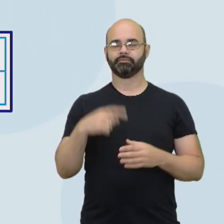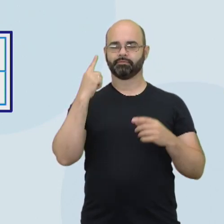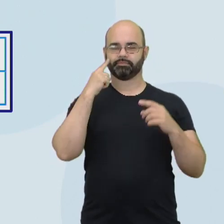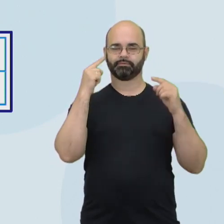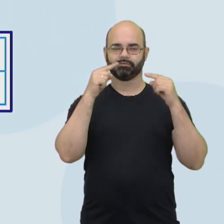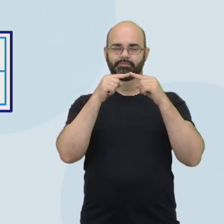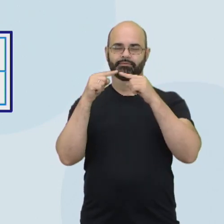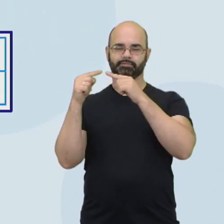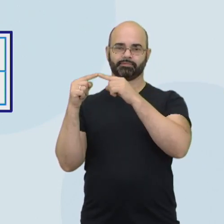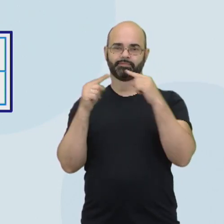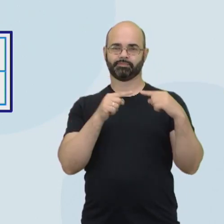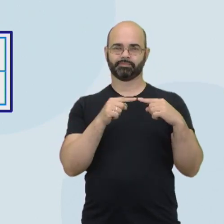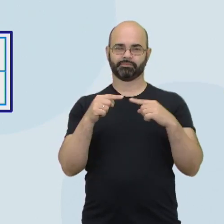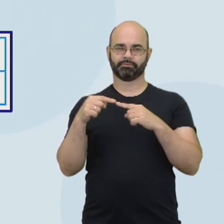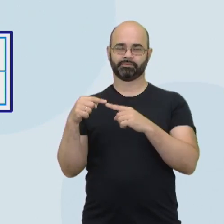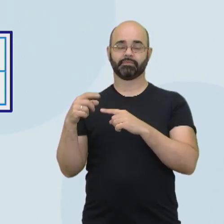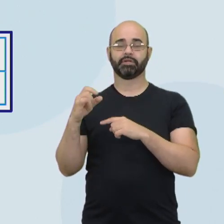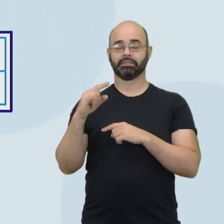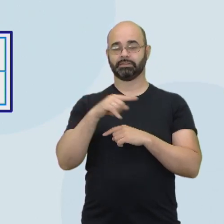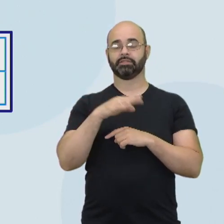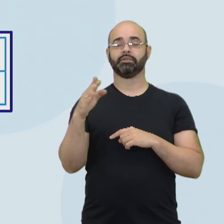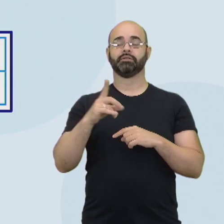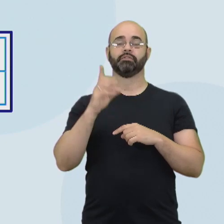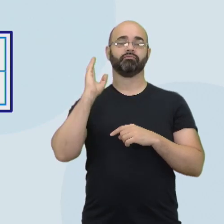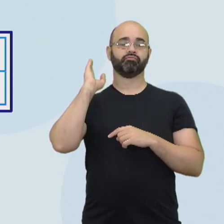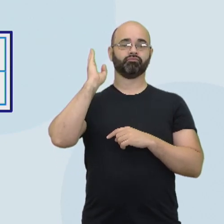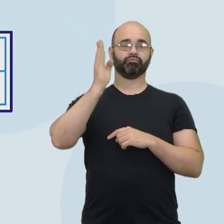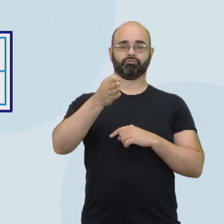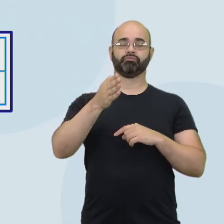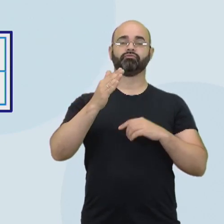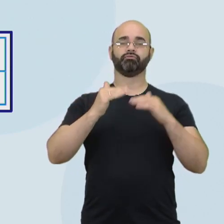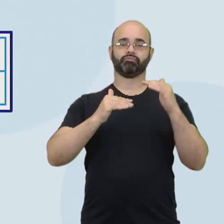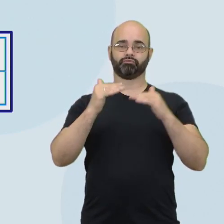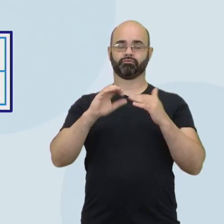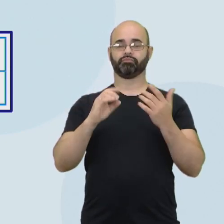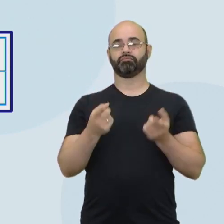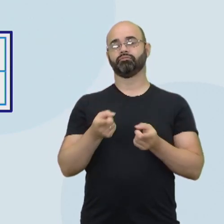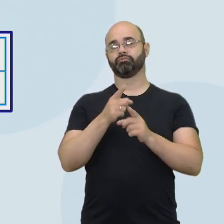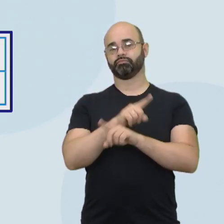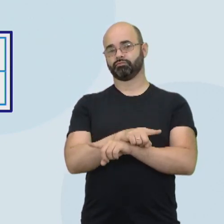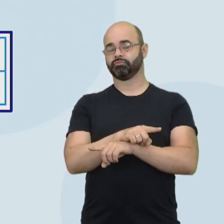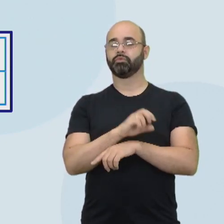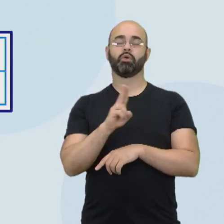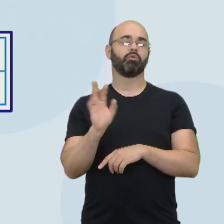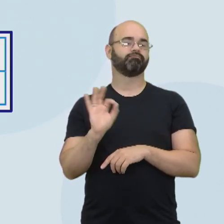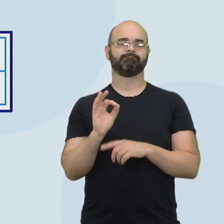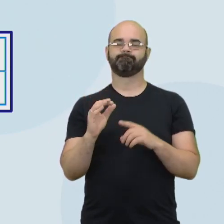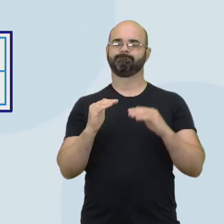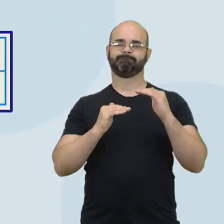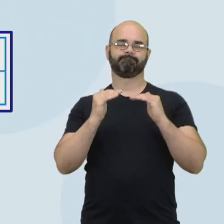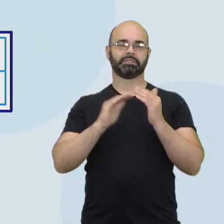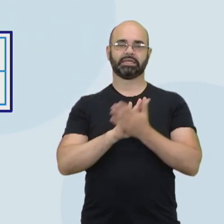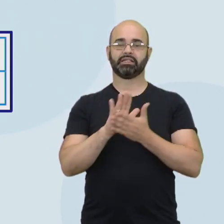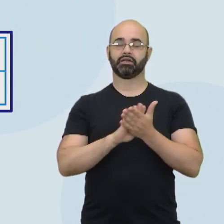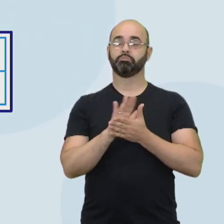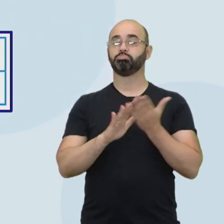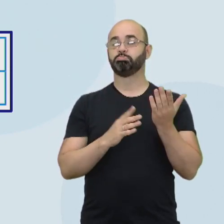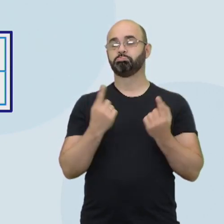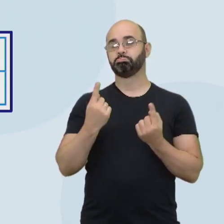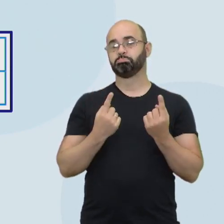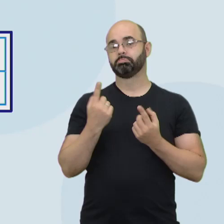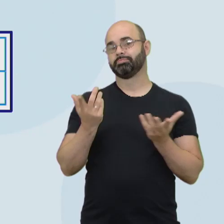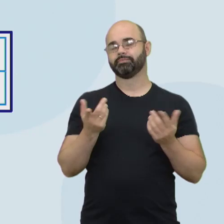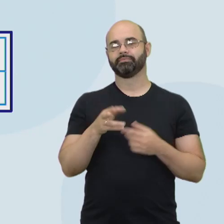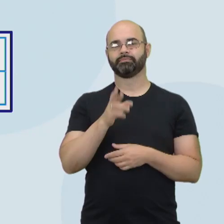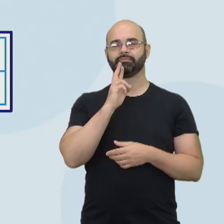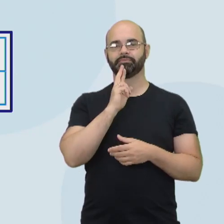os valores dados se as duas grandezas são diretamente, inversamente ou se não tem proporcionalidade. Show. E escreva